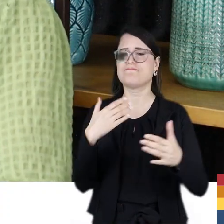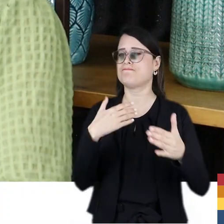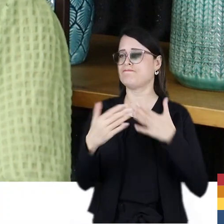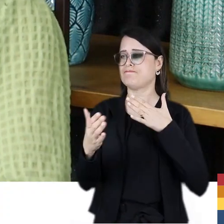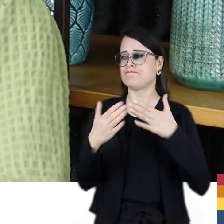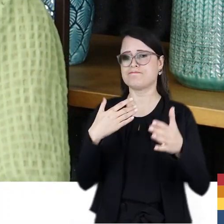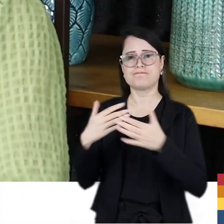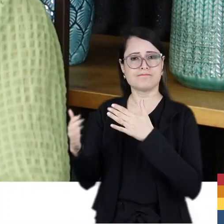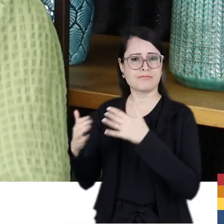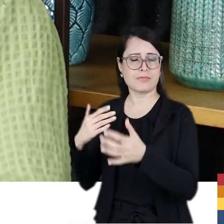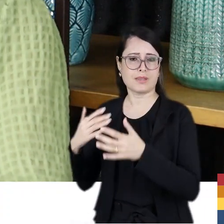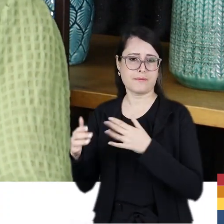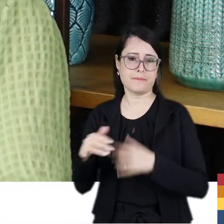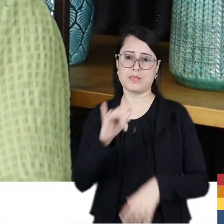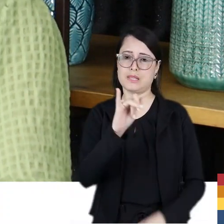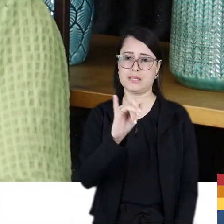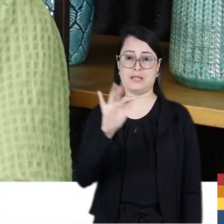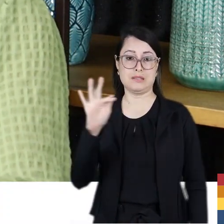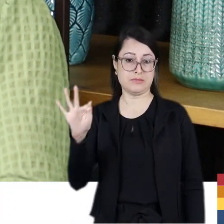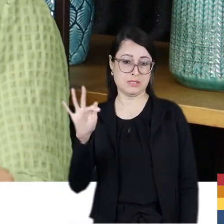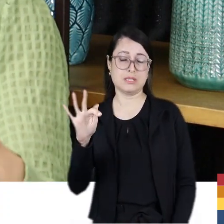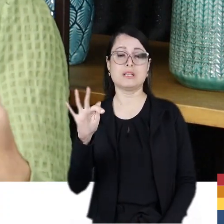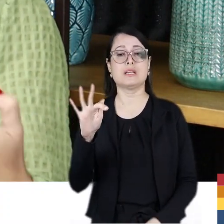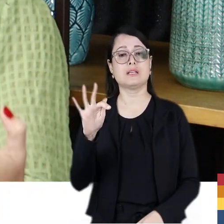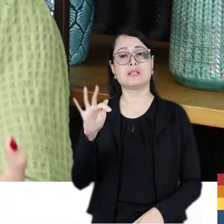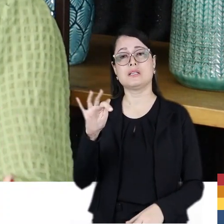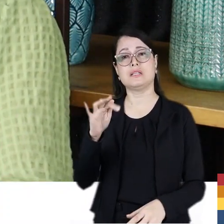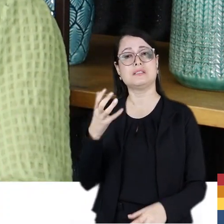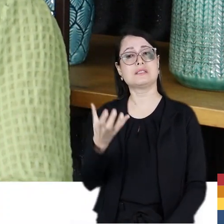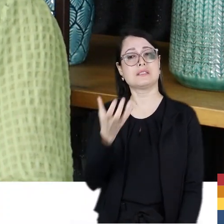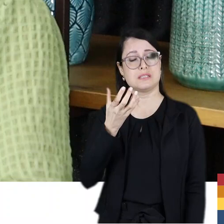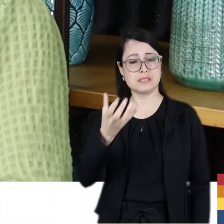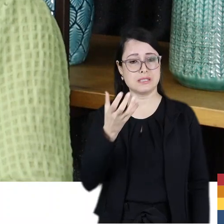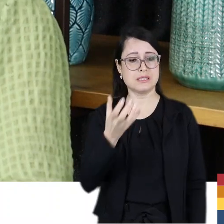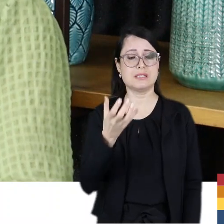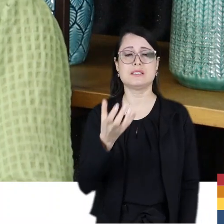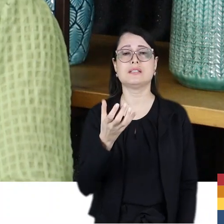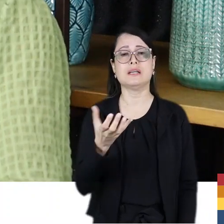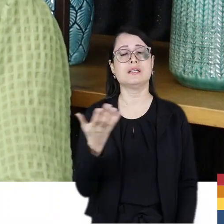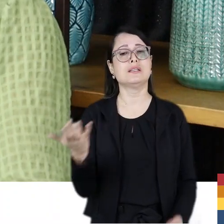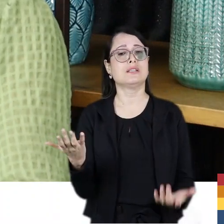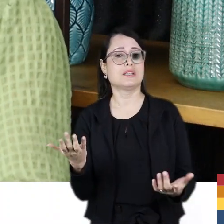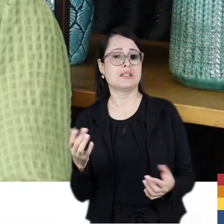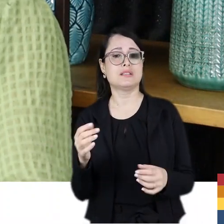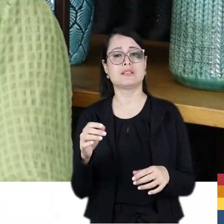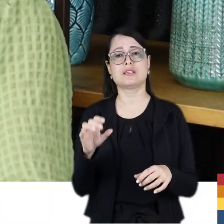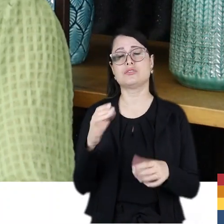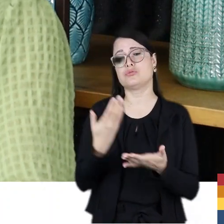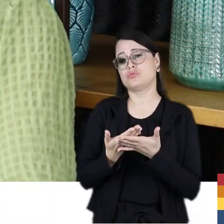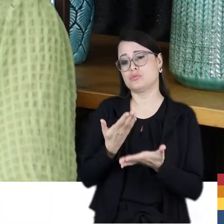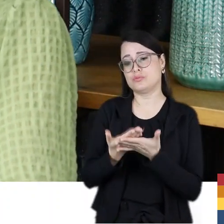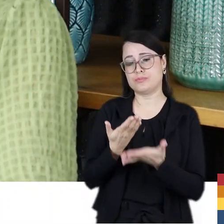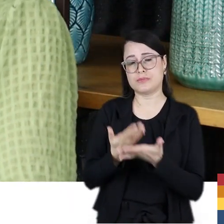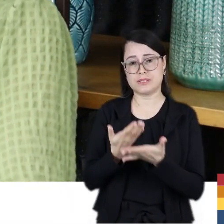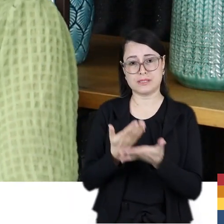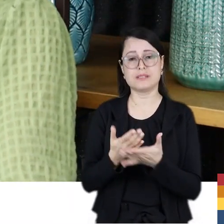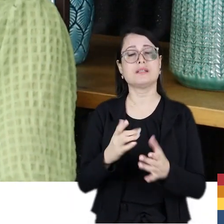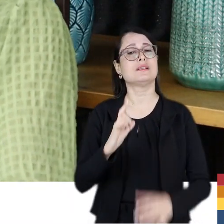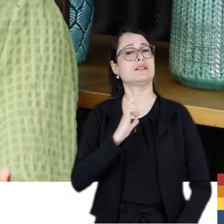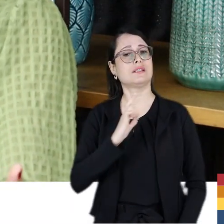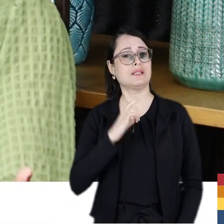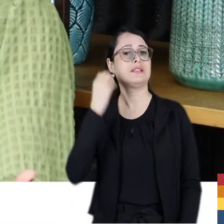itinerário formativo que eles pretendam ou independente daquilo que eles querem cursar, né? Eles tenham experiências